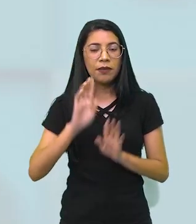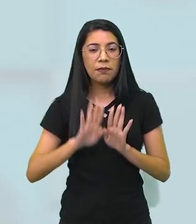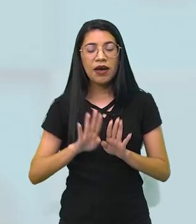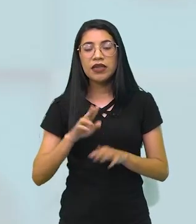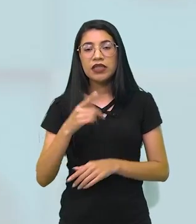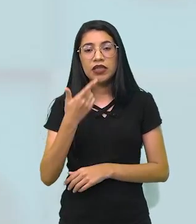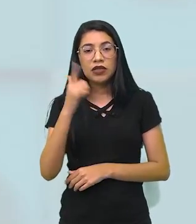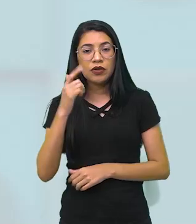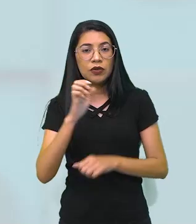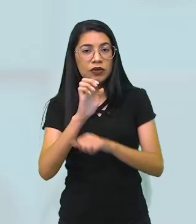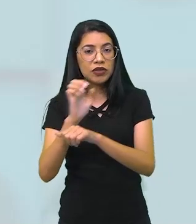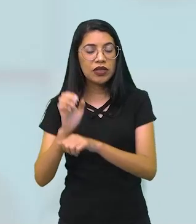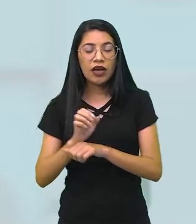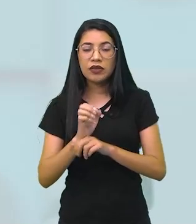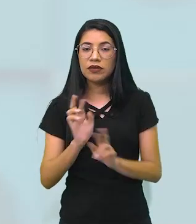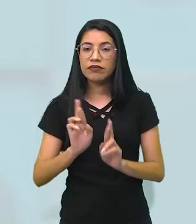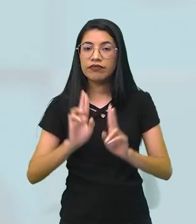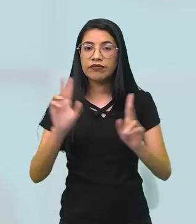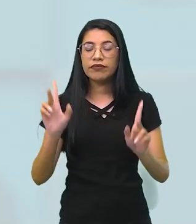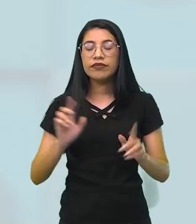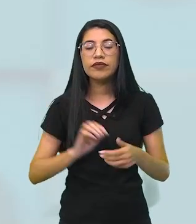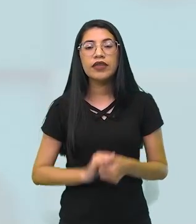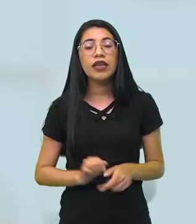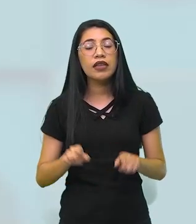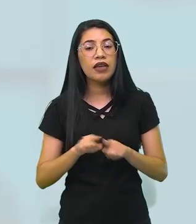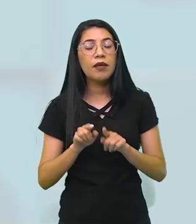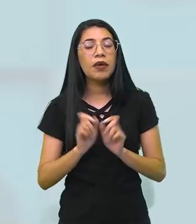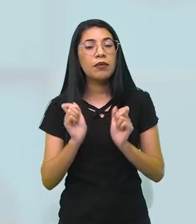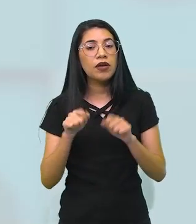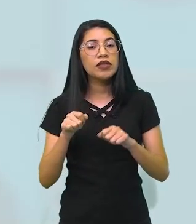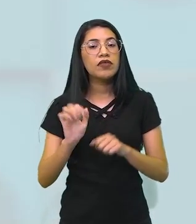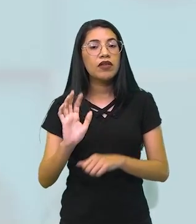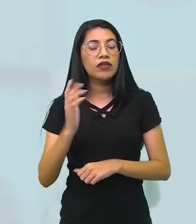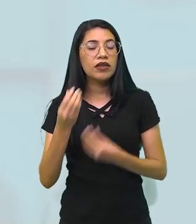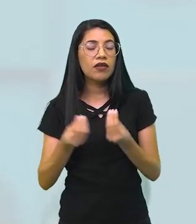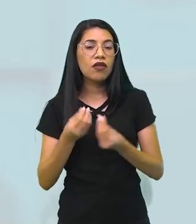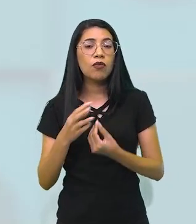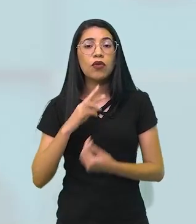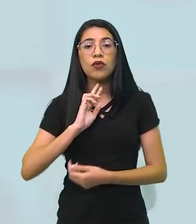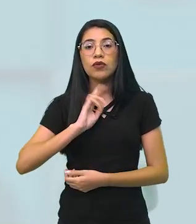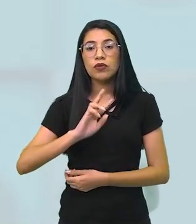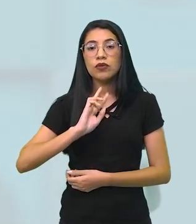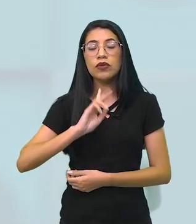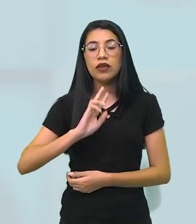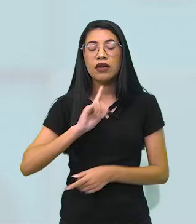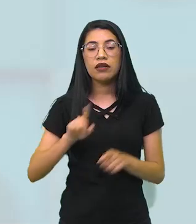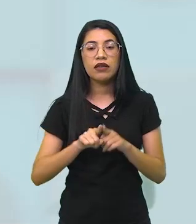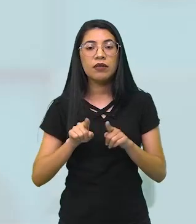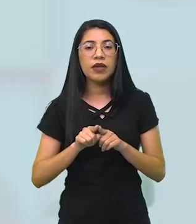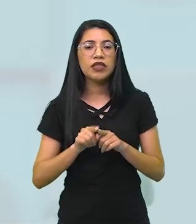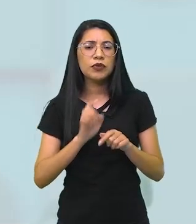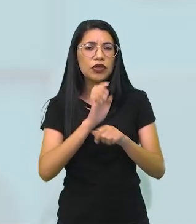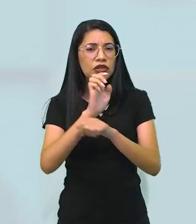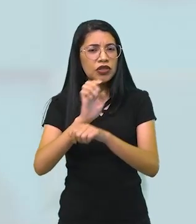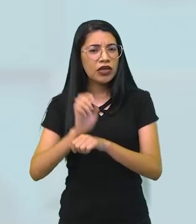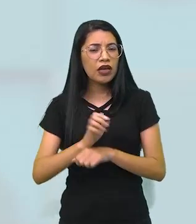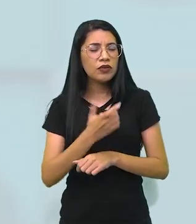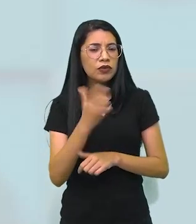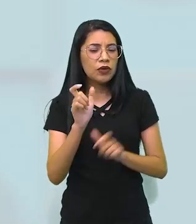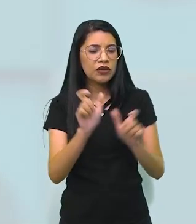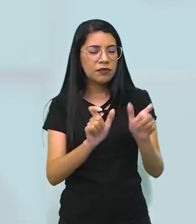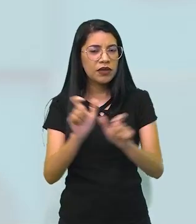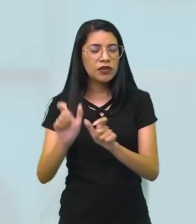pessoas de fora né isso acontece também com o sotaque mas aí já é né É É com pessoas de outro estado a gente já tem um outro